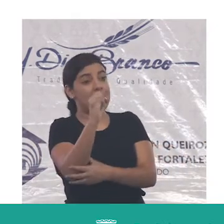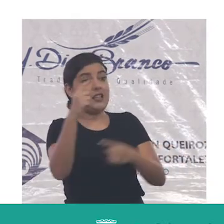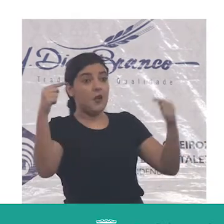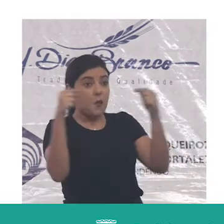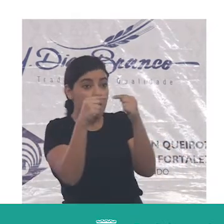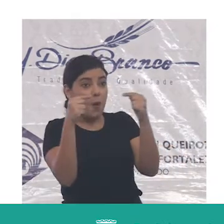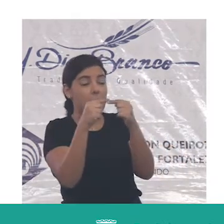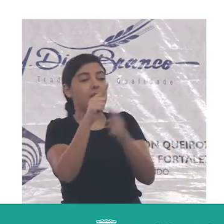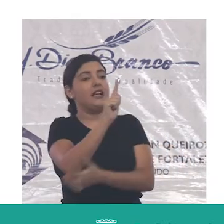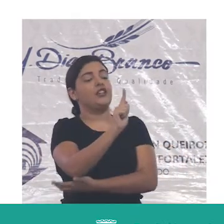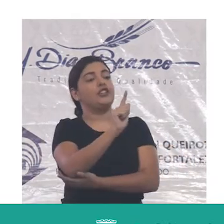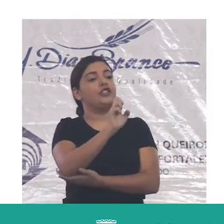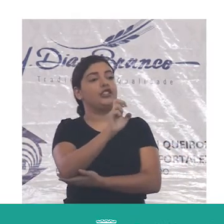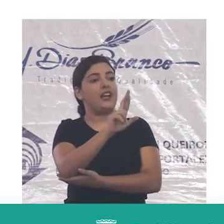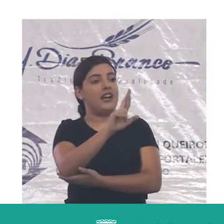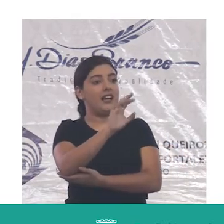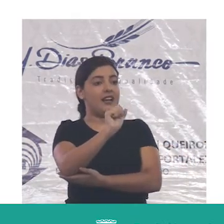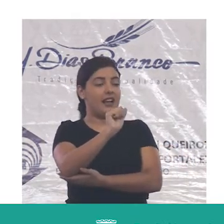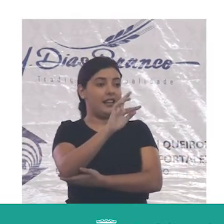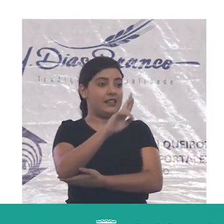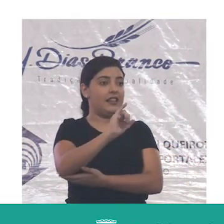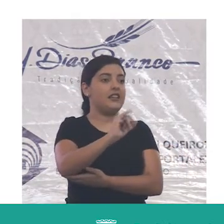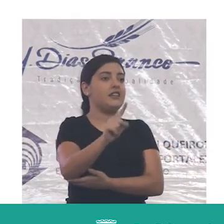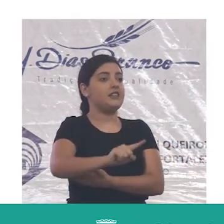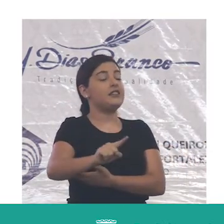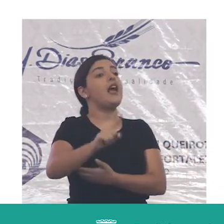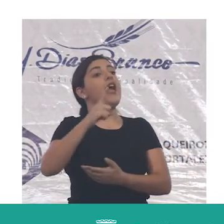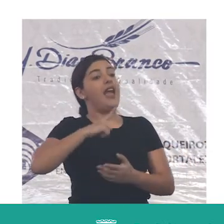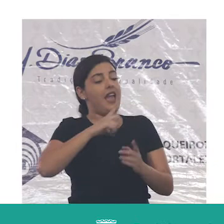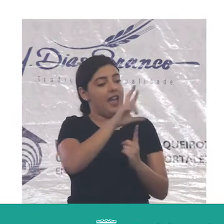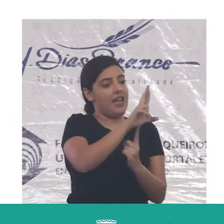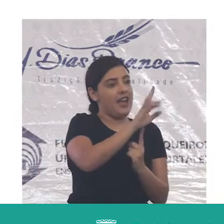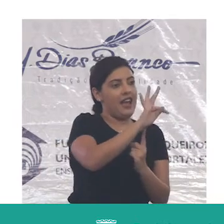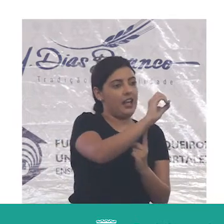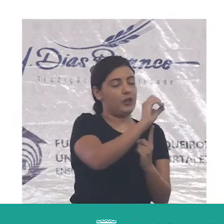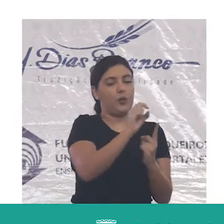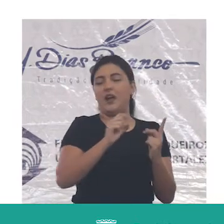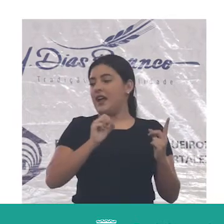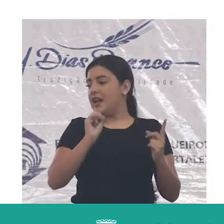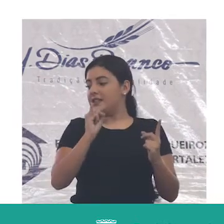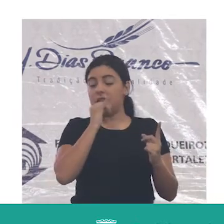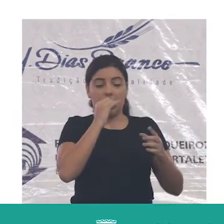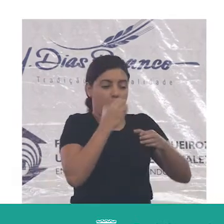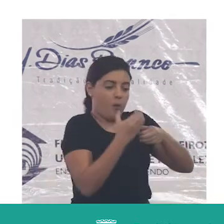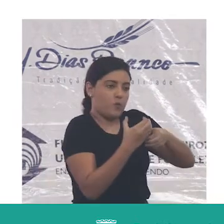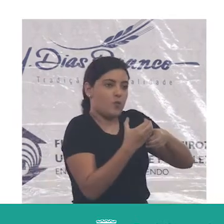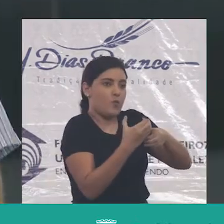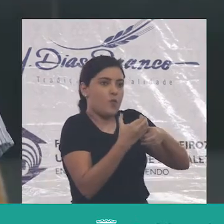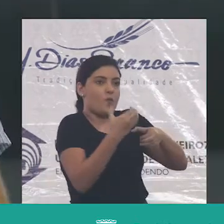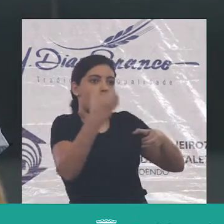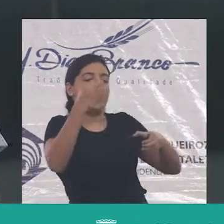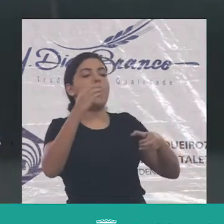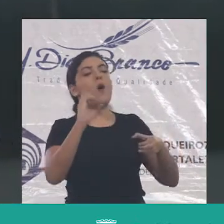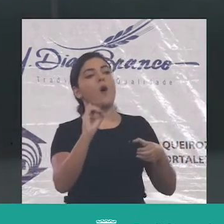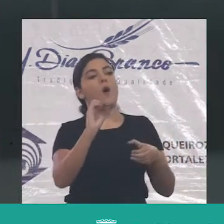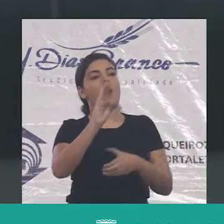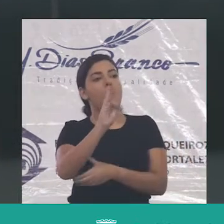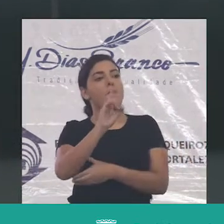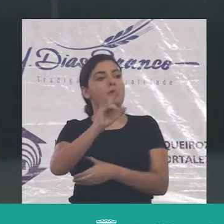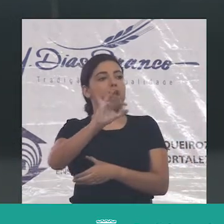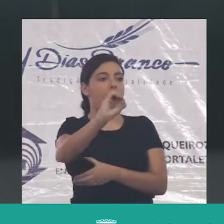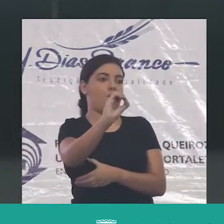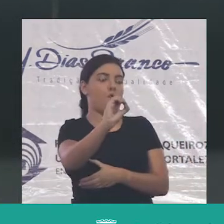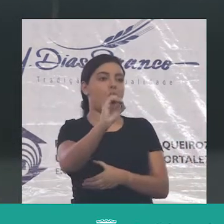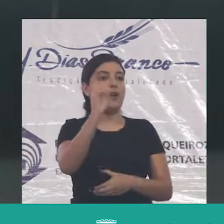com a geratriz, cilindro reto. Se a altura está aqui e a geratriz está inclinada, eu tenho um cilindro